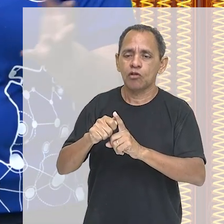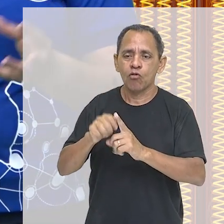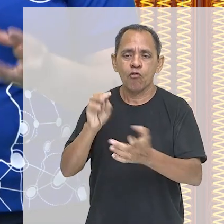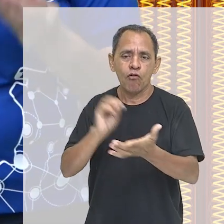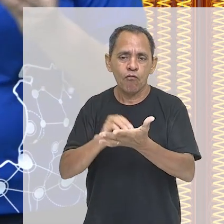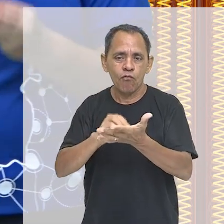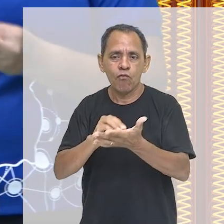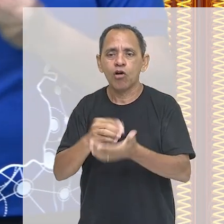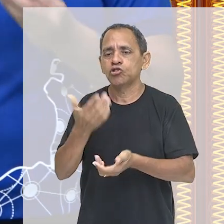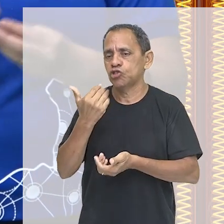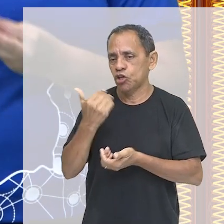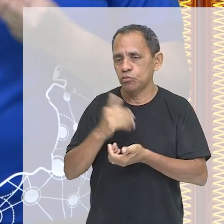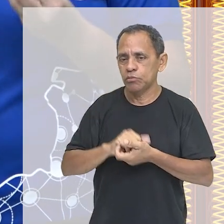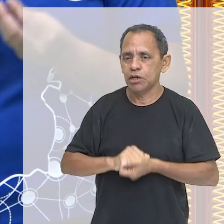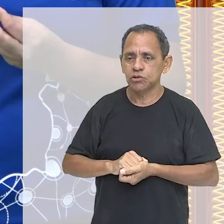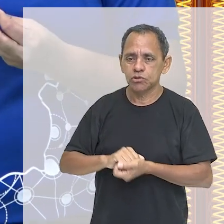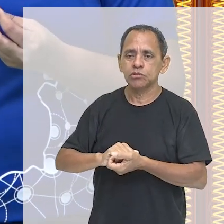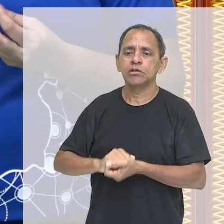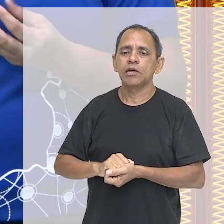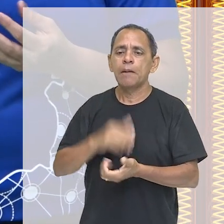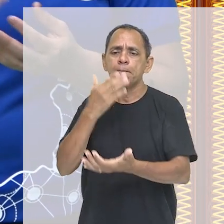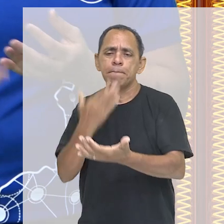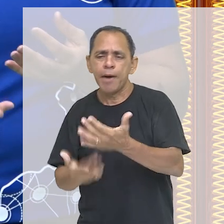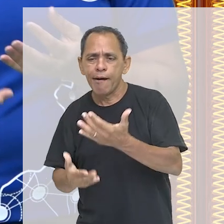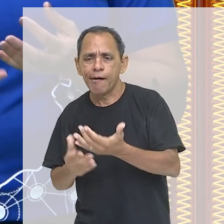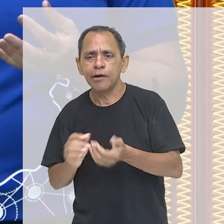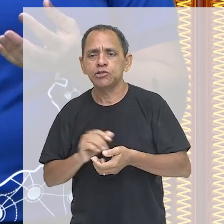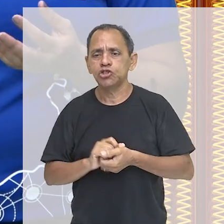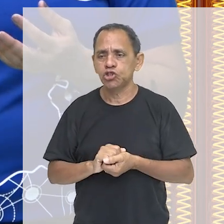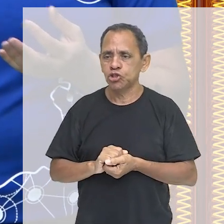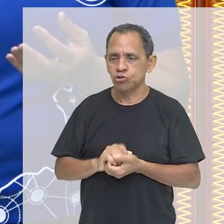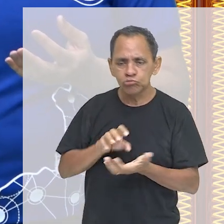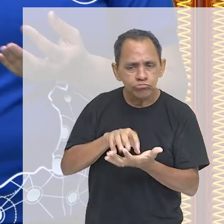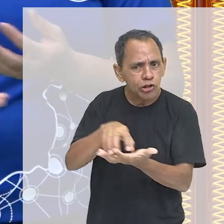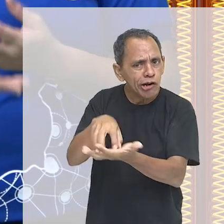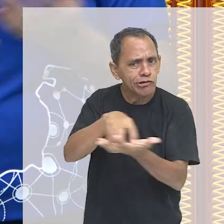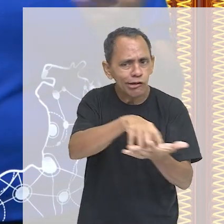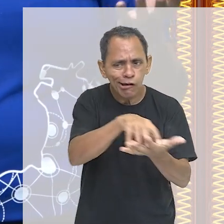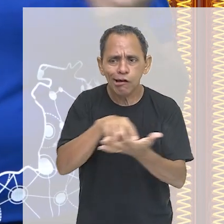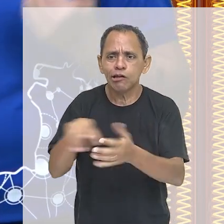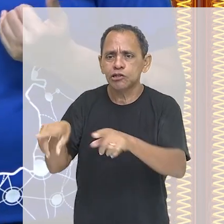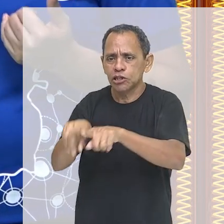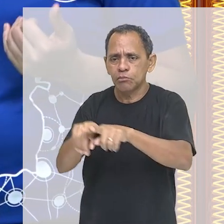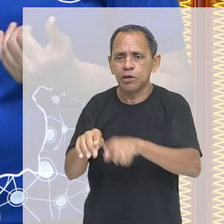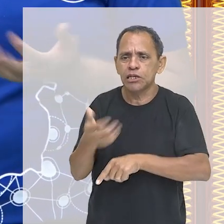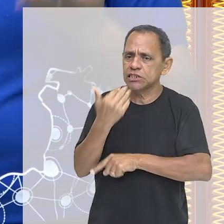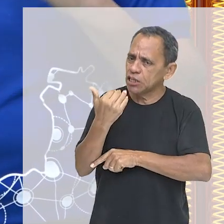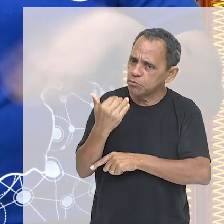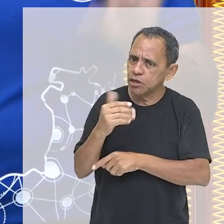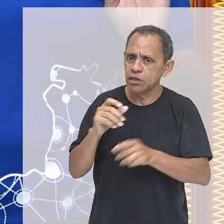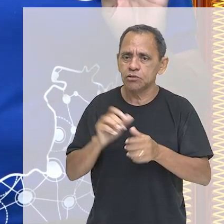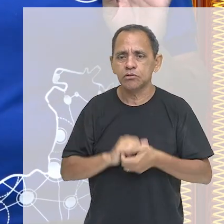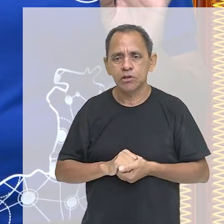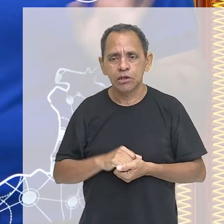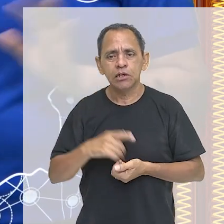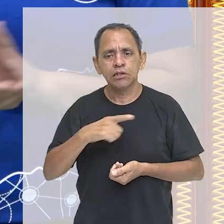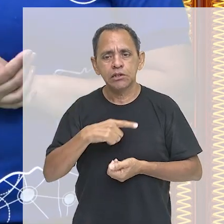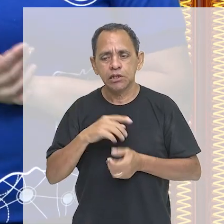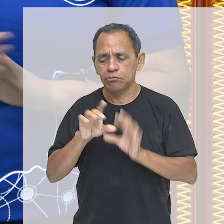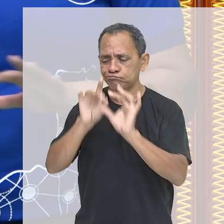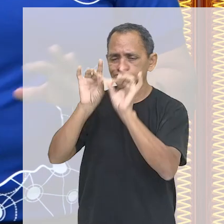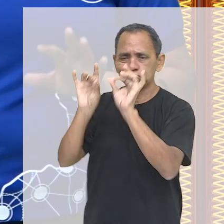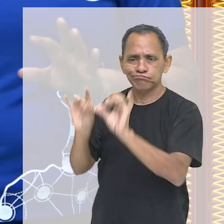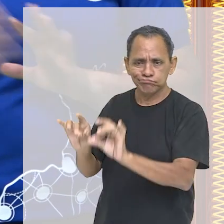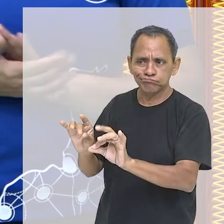Acaba estragando, em vez de a pessoa ali dar, né, doar aquele alimento, na verdade ela acaba ali jogando